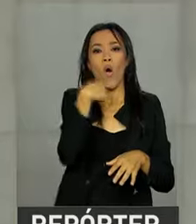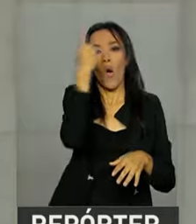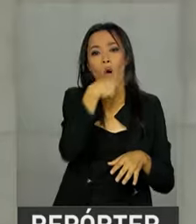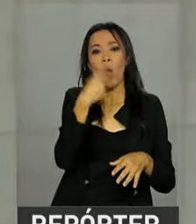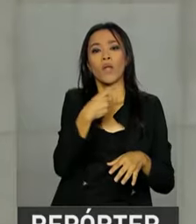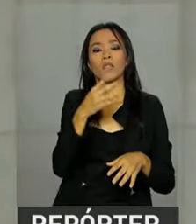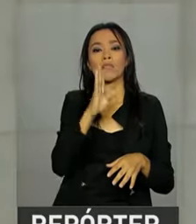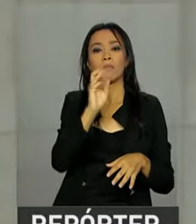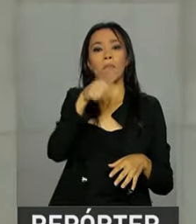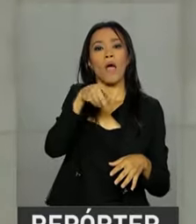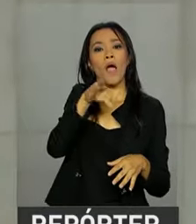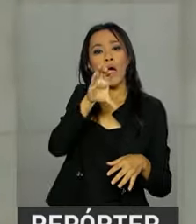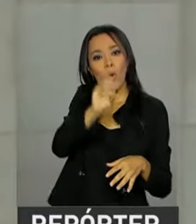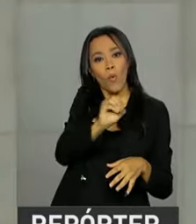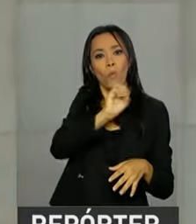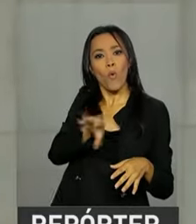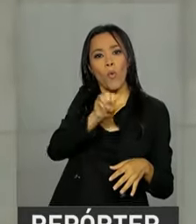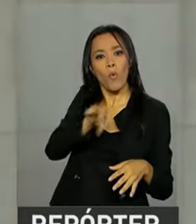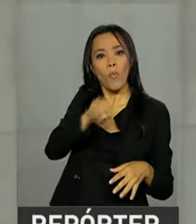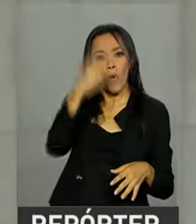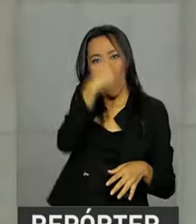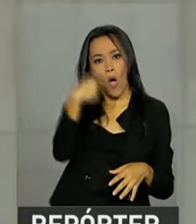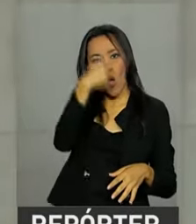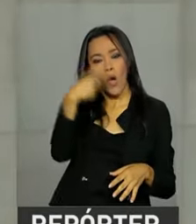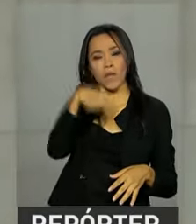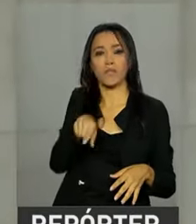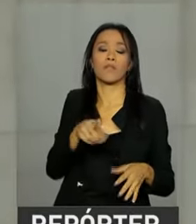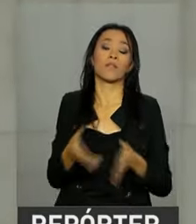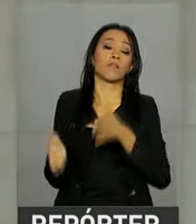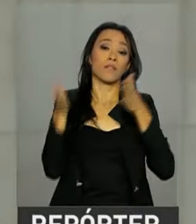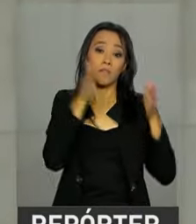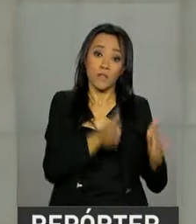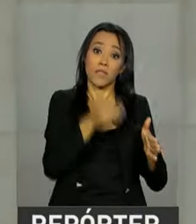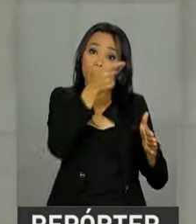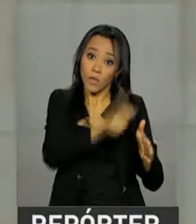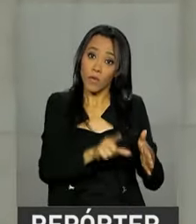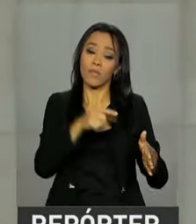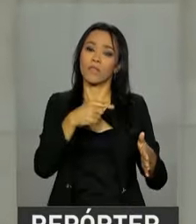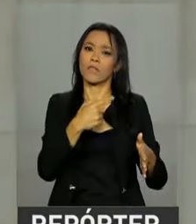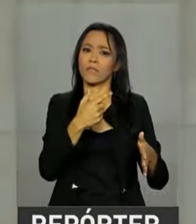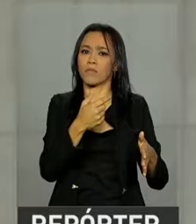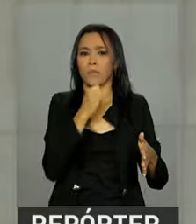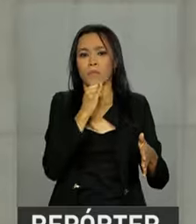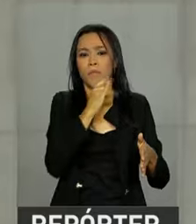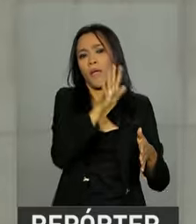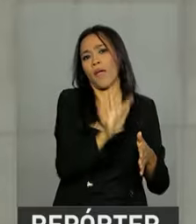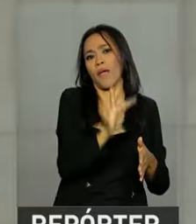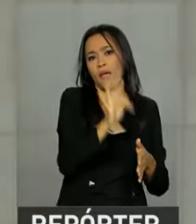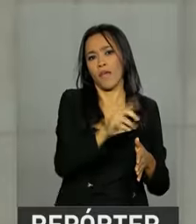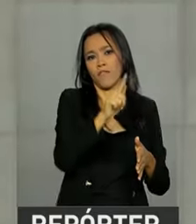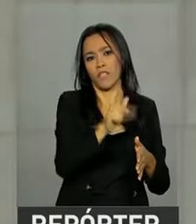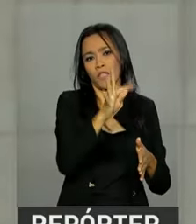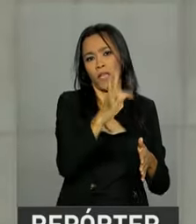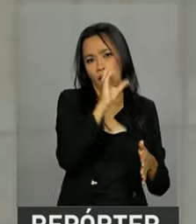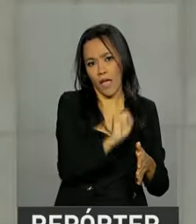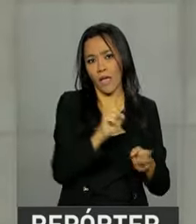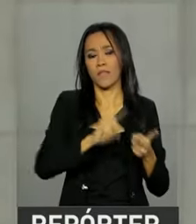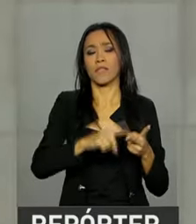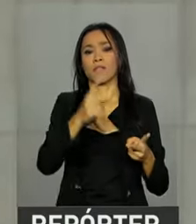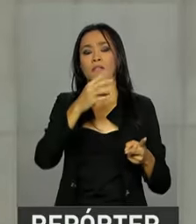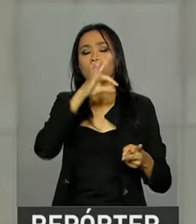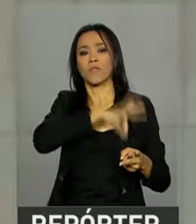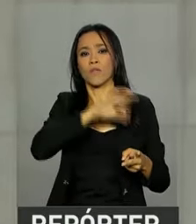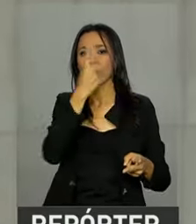traz também uma lista taxativa do que não vai poder ser negociado como o FGTS salário mínimo